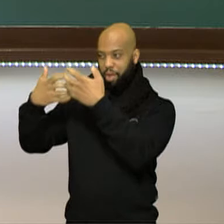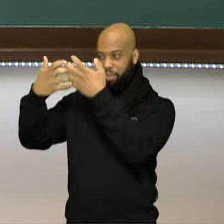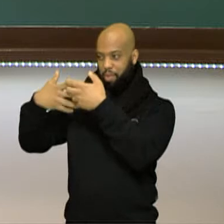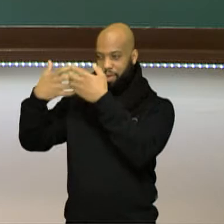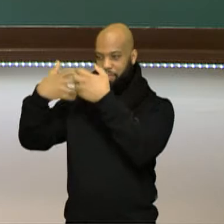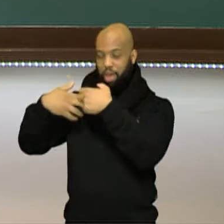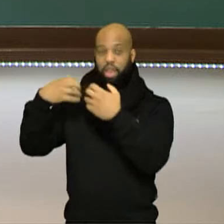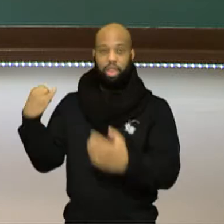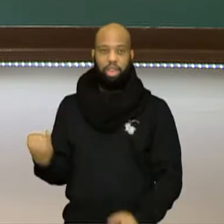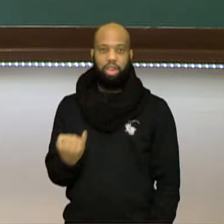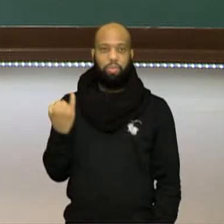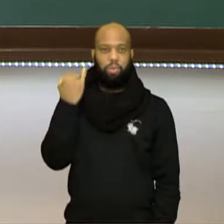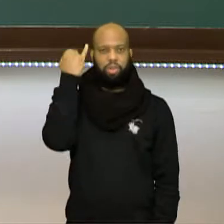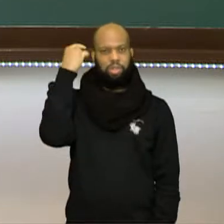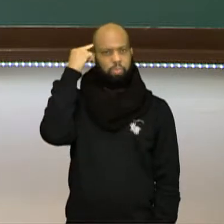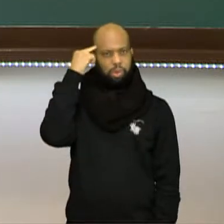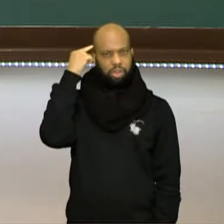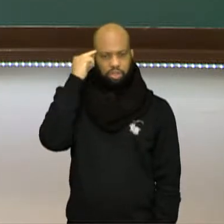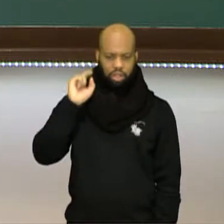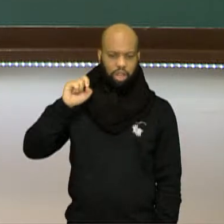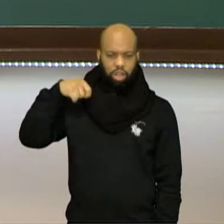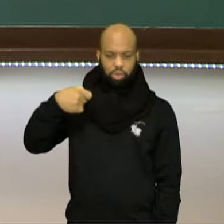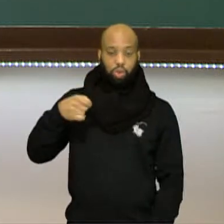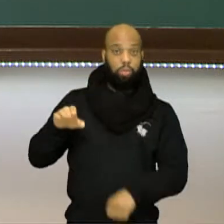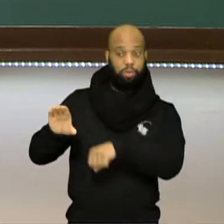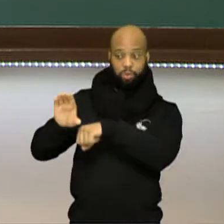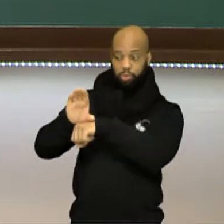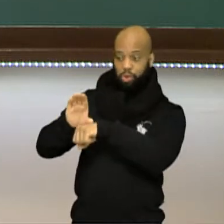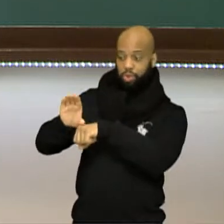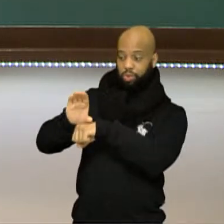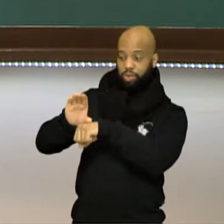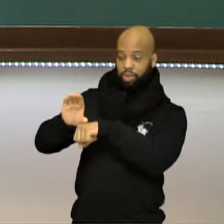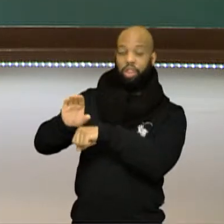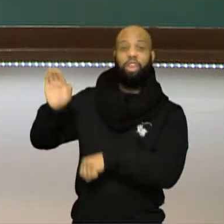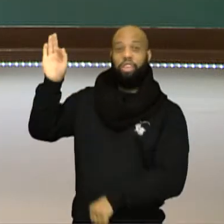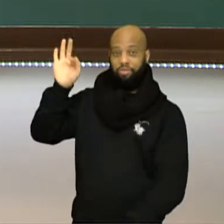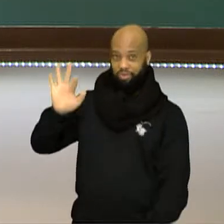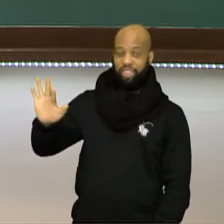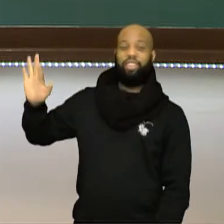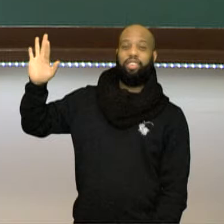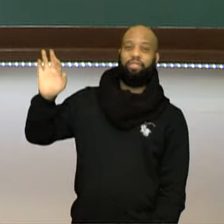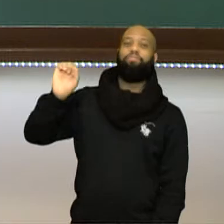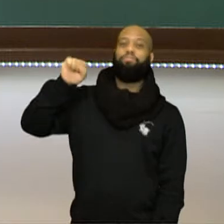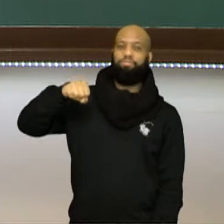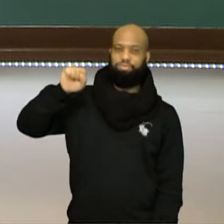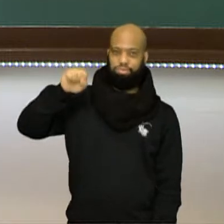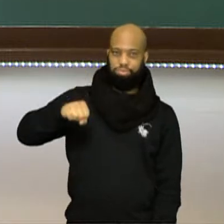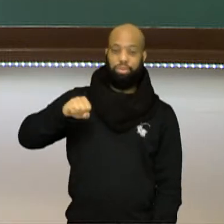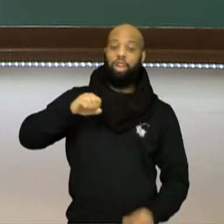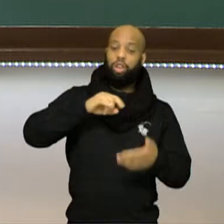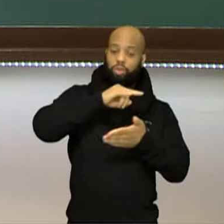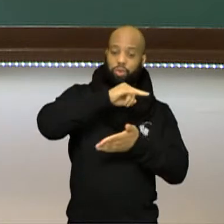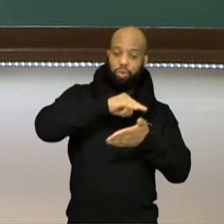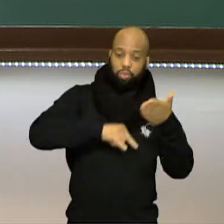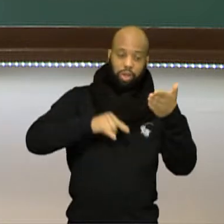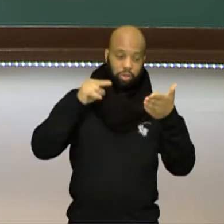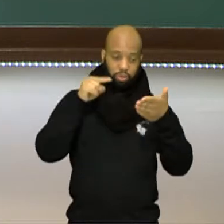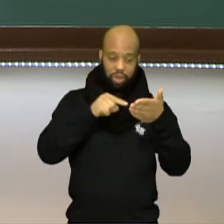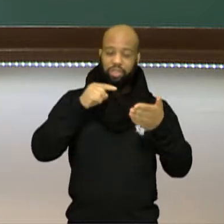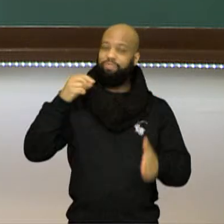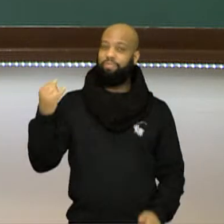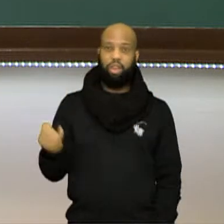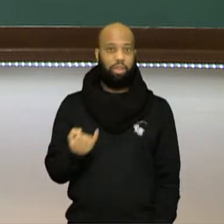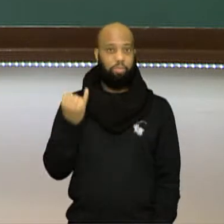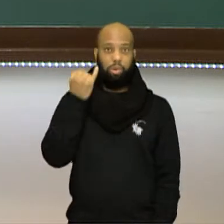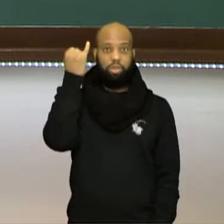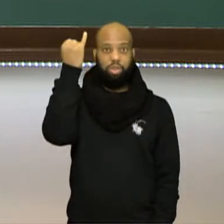Então vamos pensar sobre a Constituição Federal, é isso mesmo, esse documento tão importante